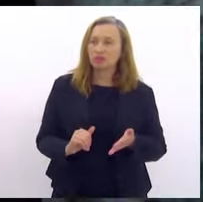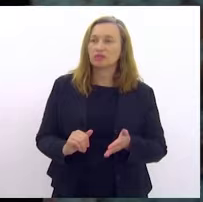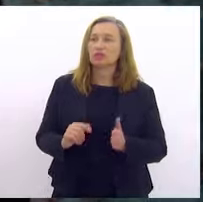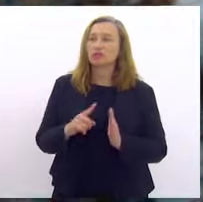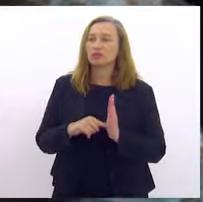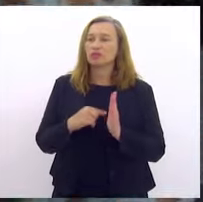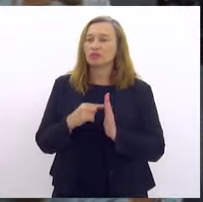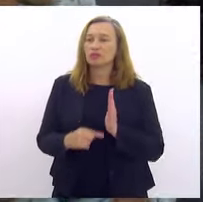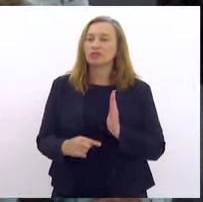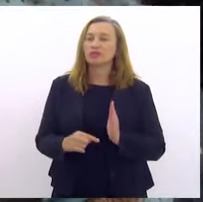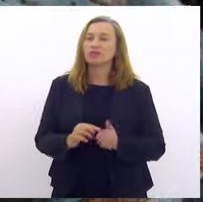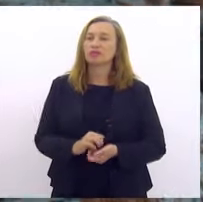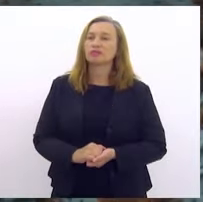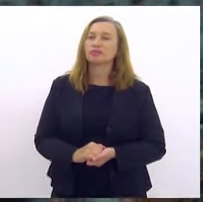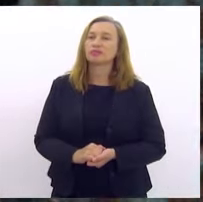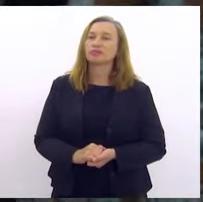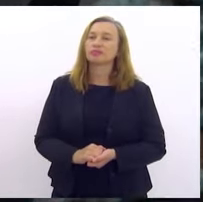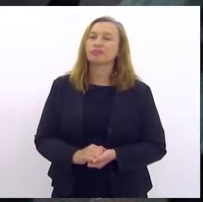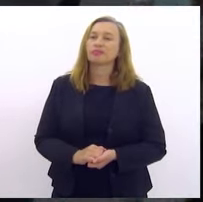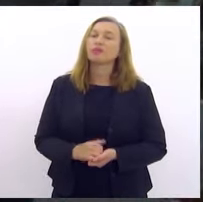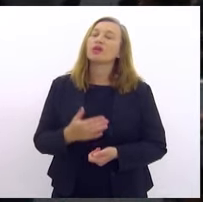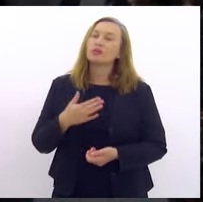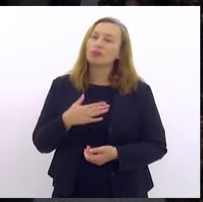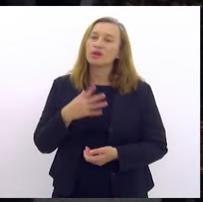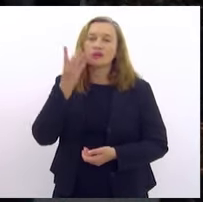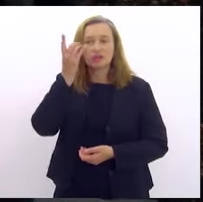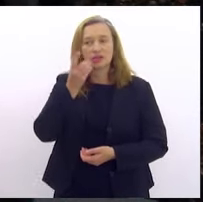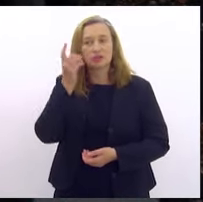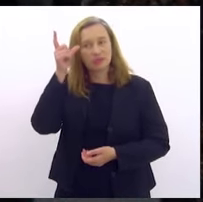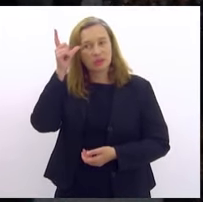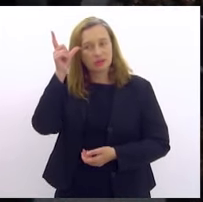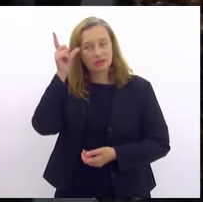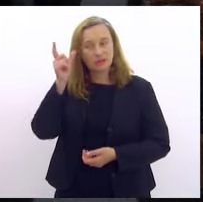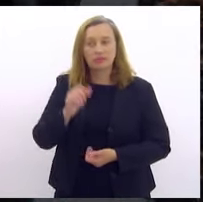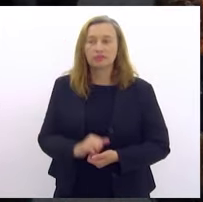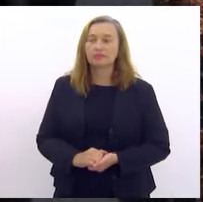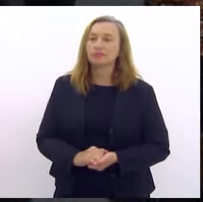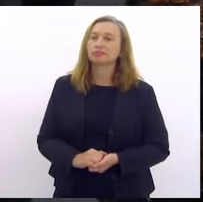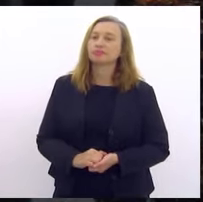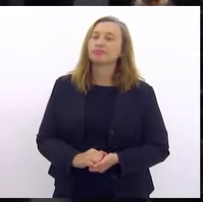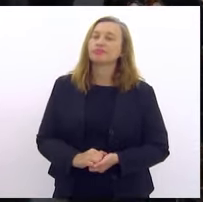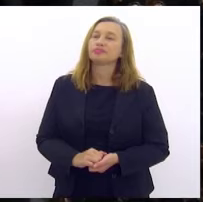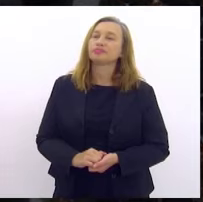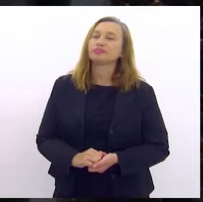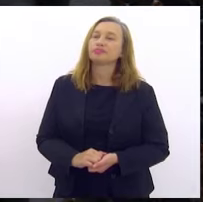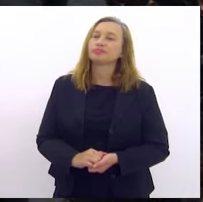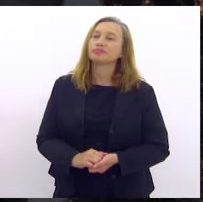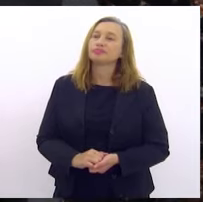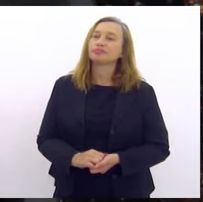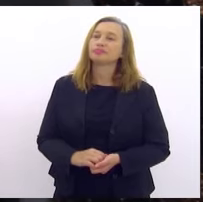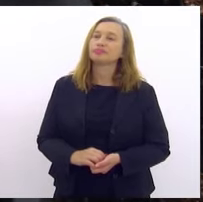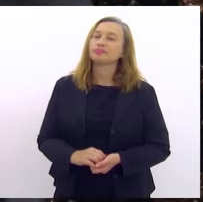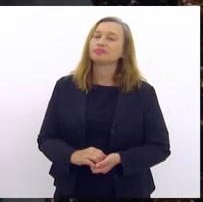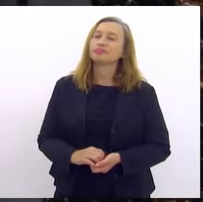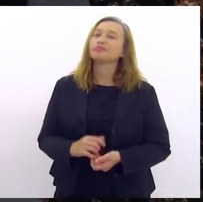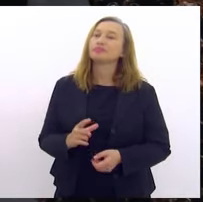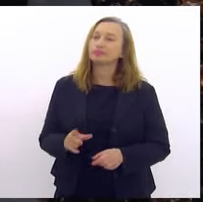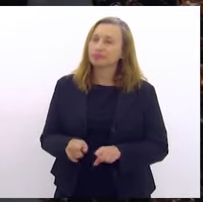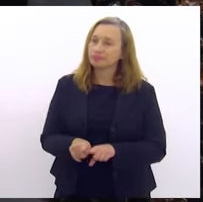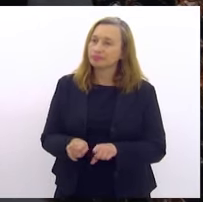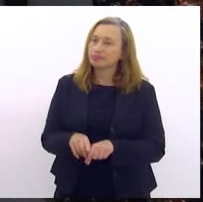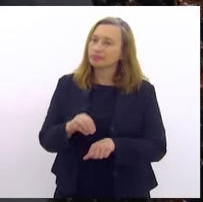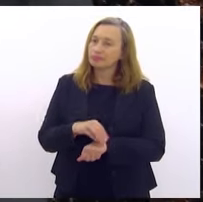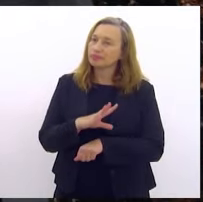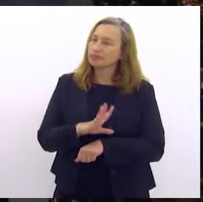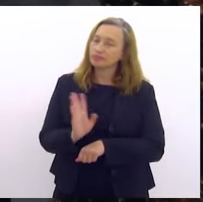Meu e da deputada Lucinha. Marquinho. Meu e da deputada Lucinha. Que tem os destaques ainda, né?